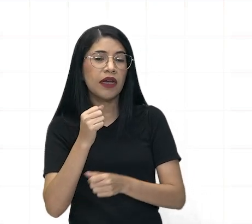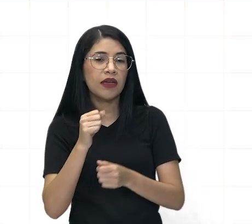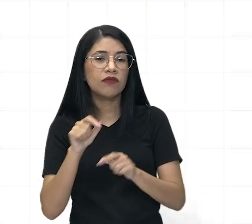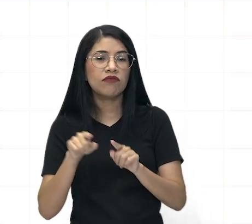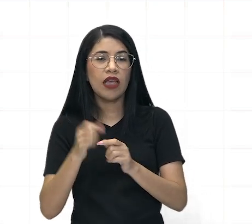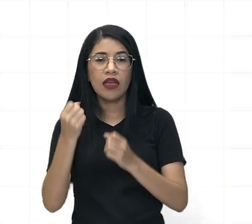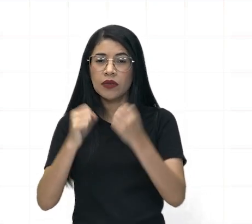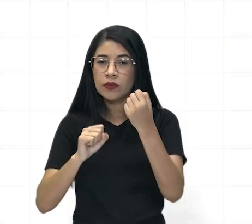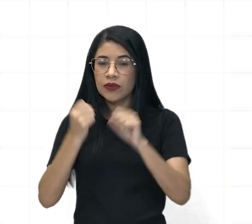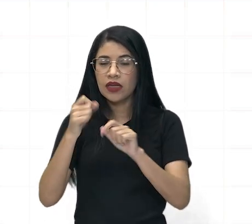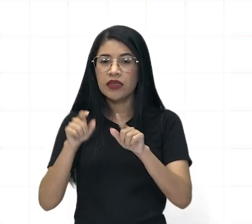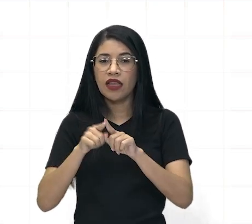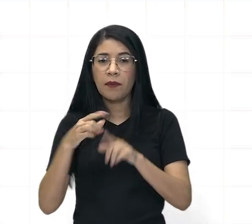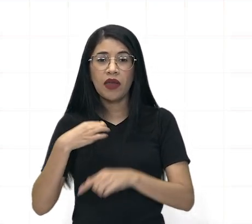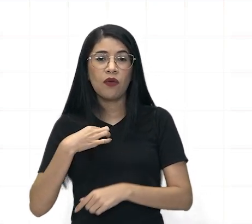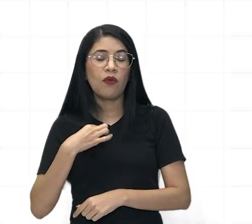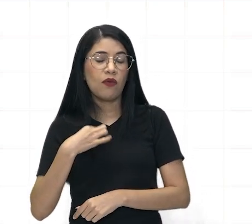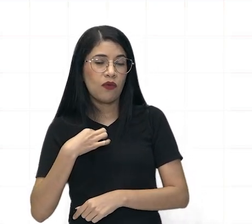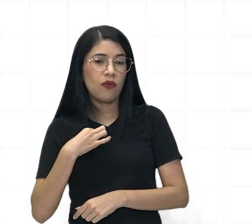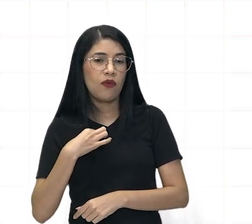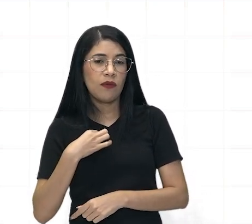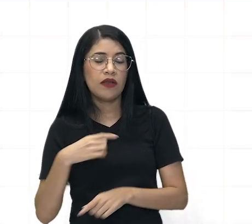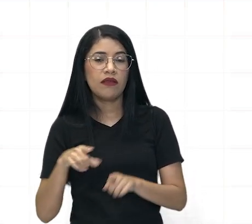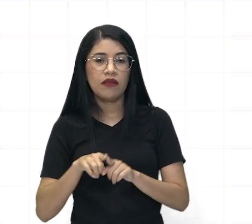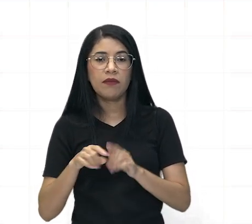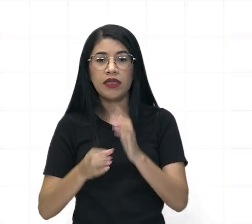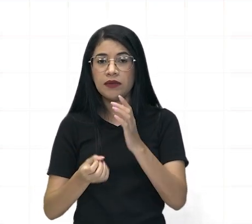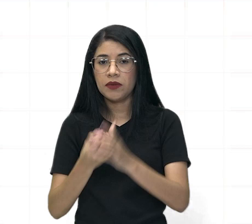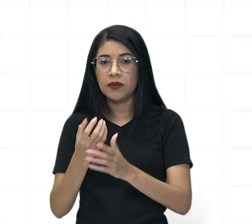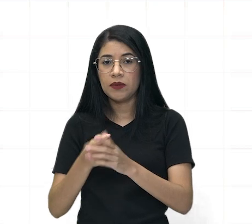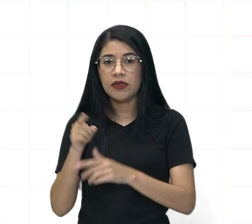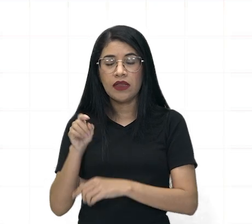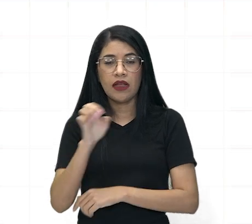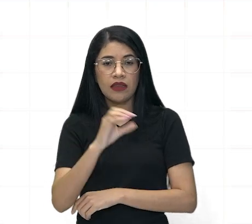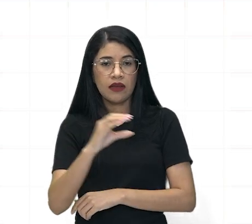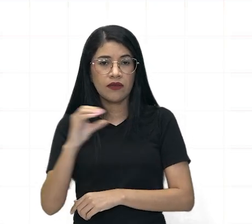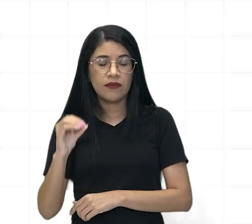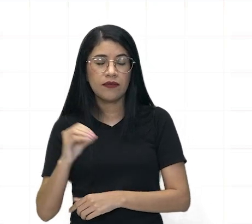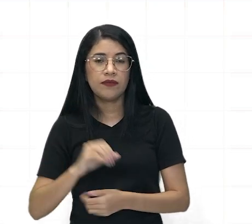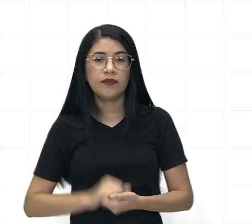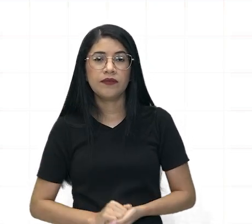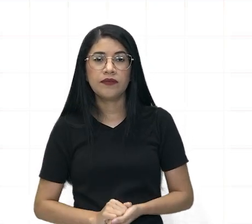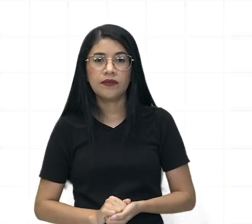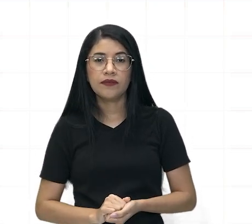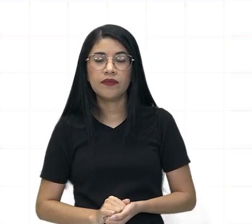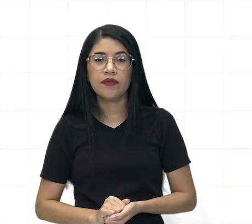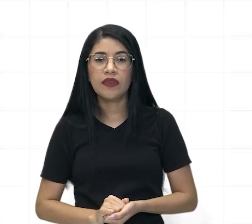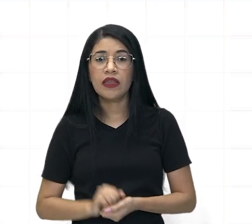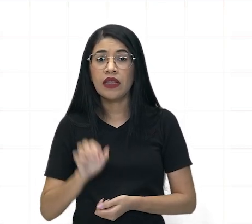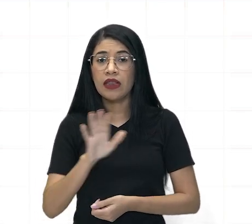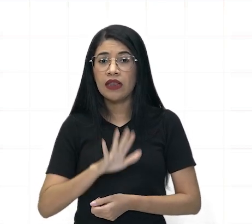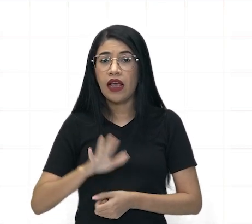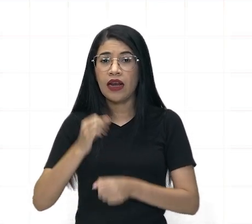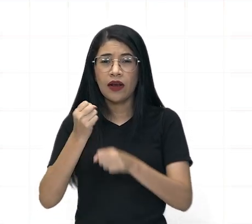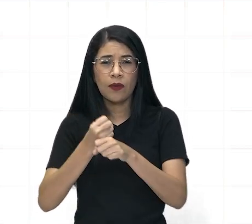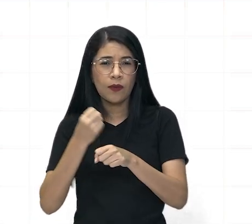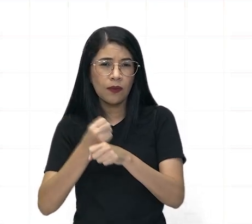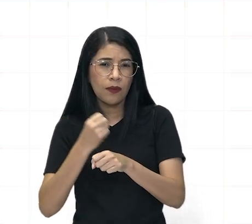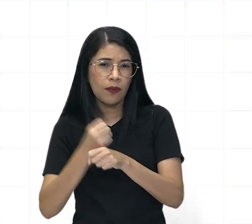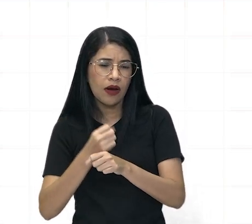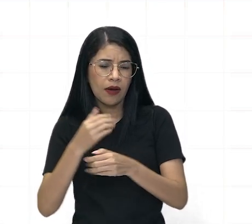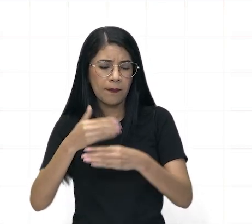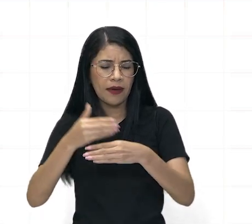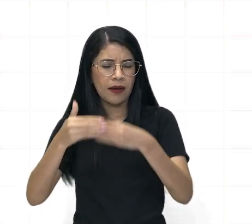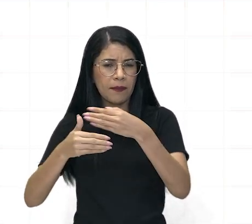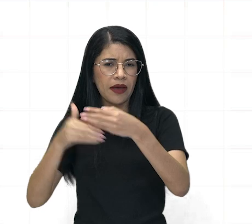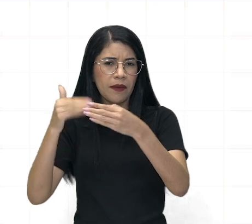processados e também têxteis, né? Na área de tecidos, ali, roupas e etc. Na área da construção,